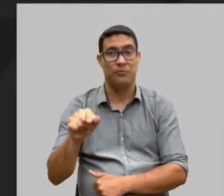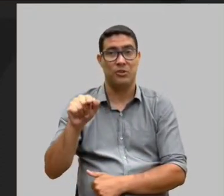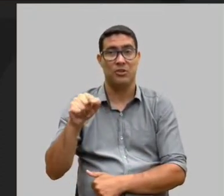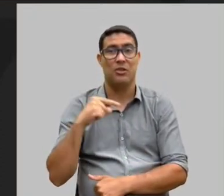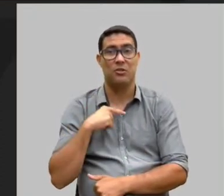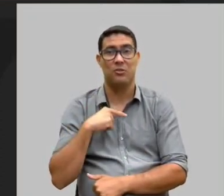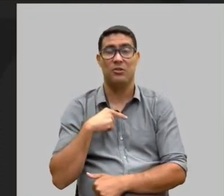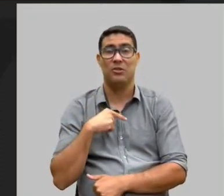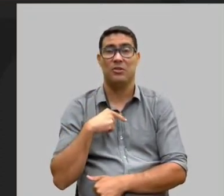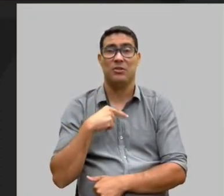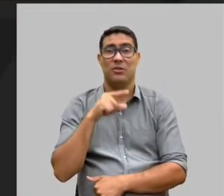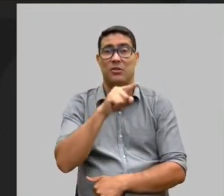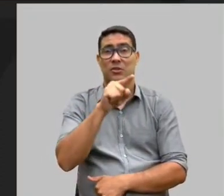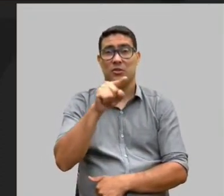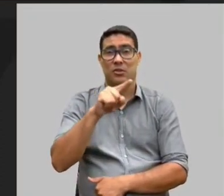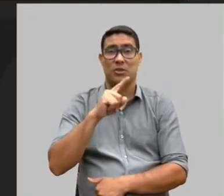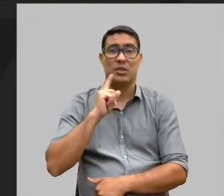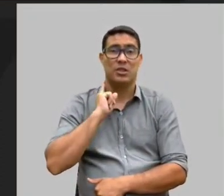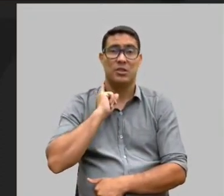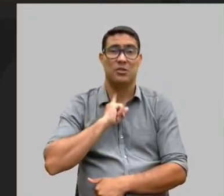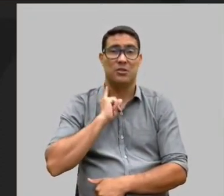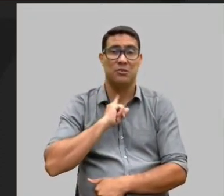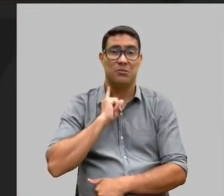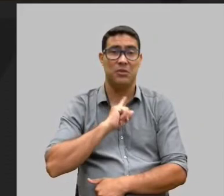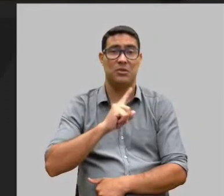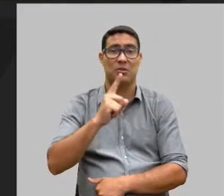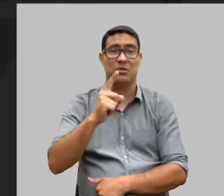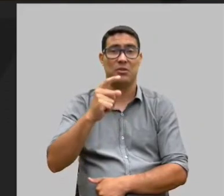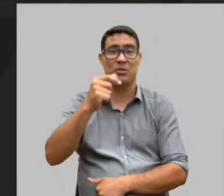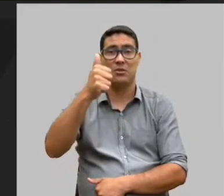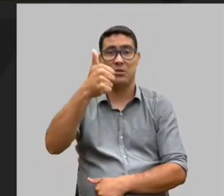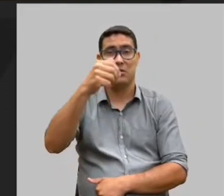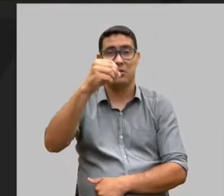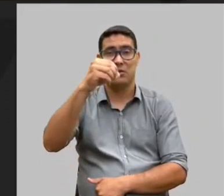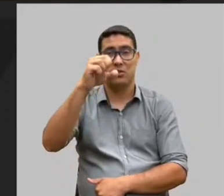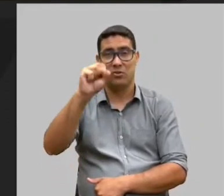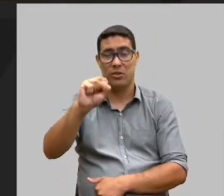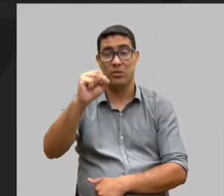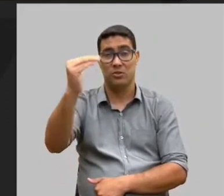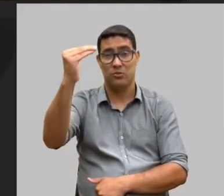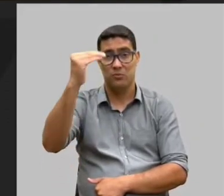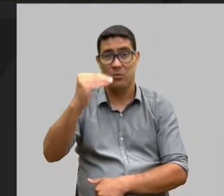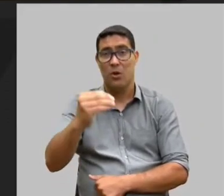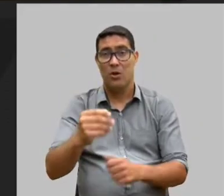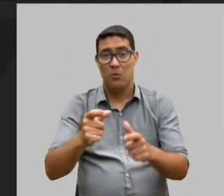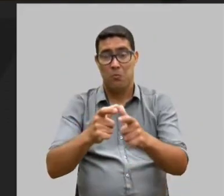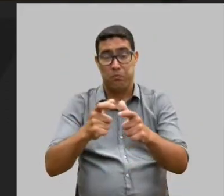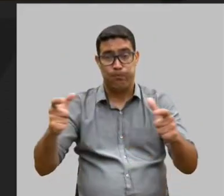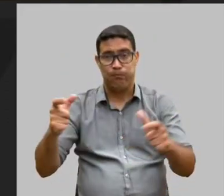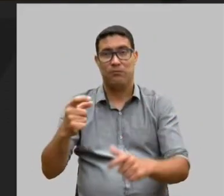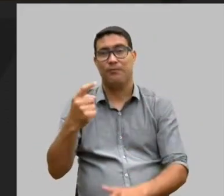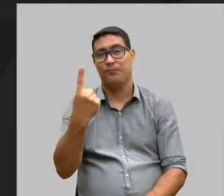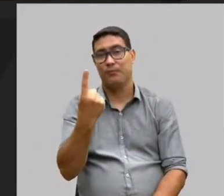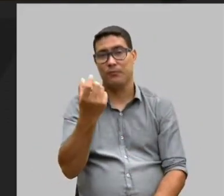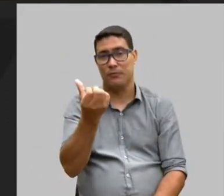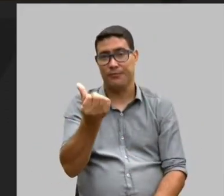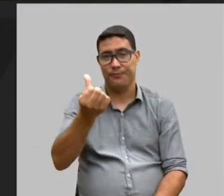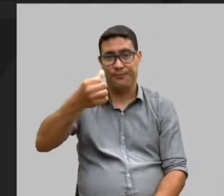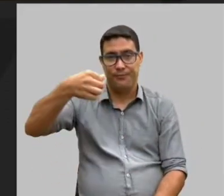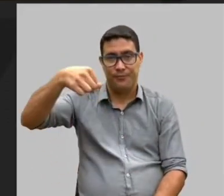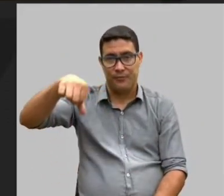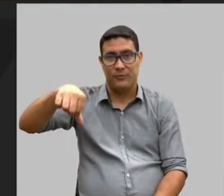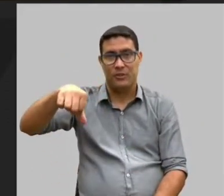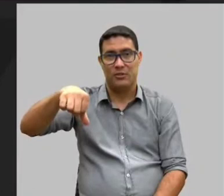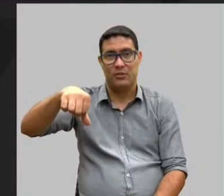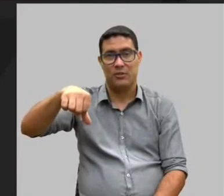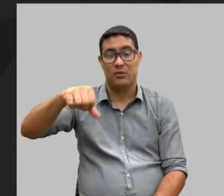dívida de Minas saltou de 108 em 2017 para 16 169 esse valor 169 gente eu peguei Justamente na no relatório de gestão fiscal do segundo